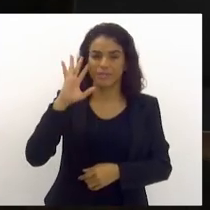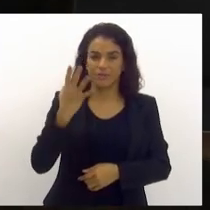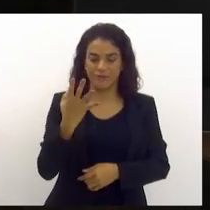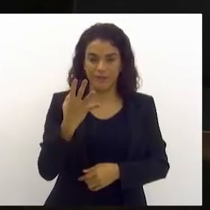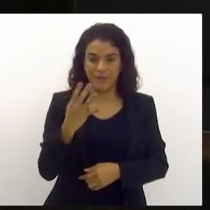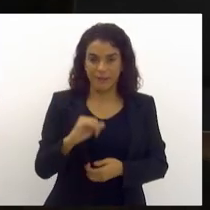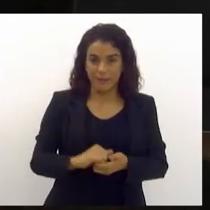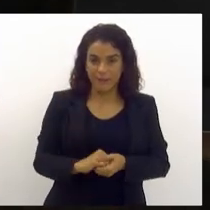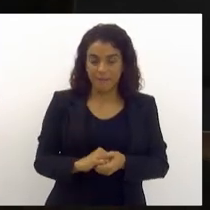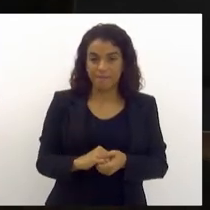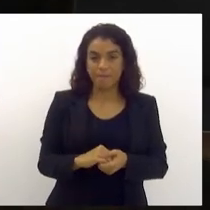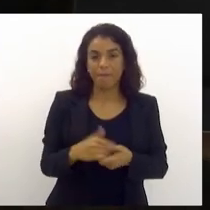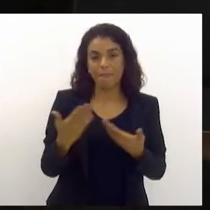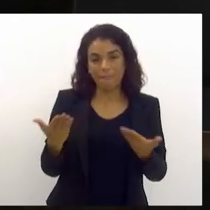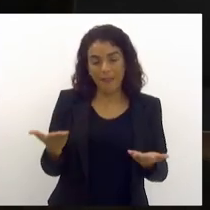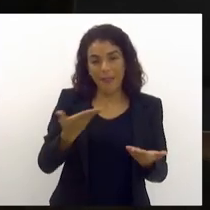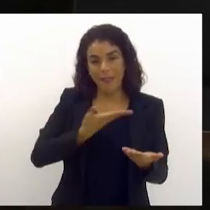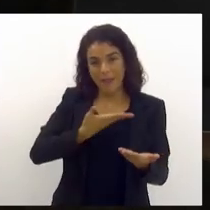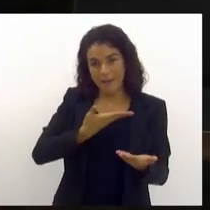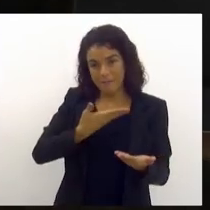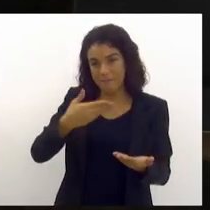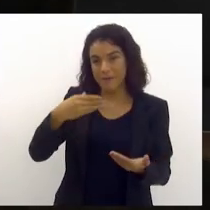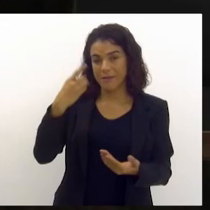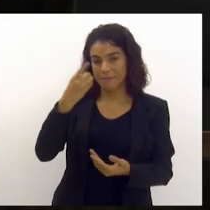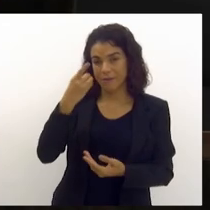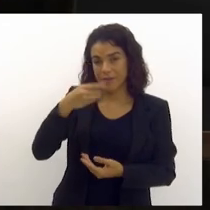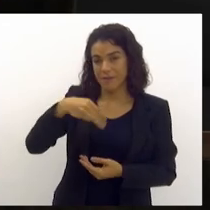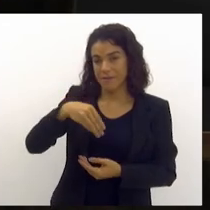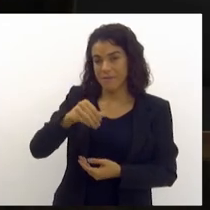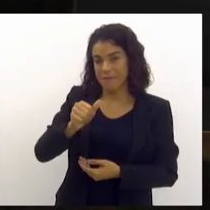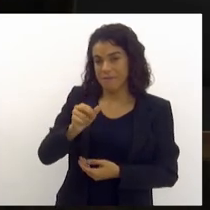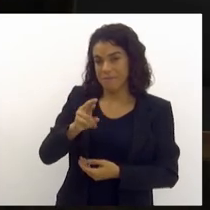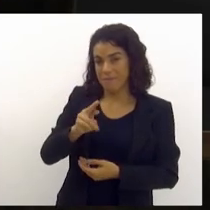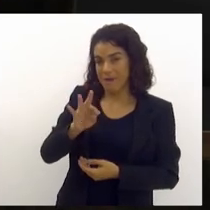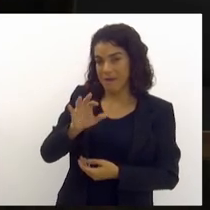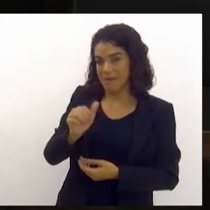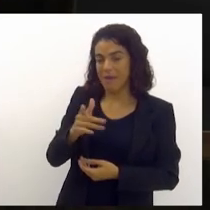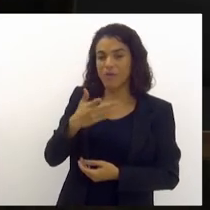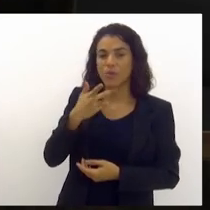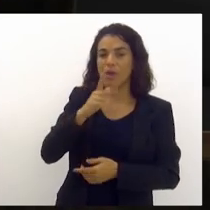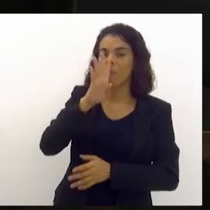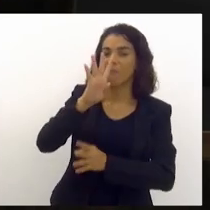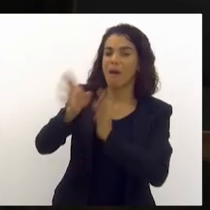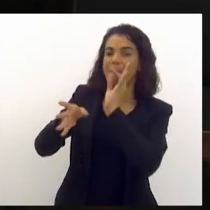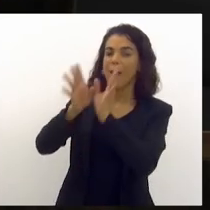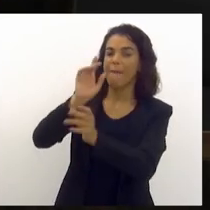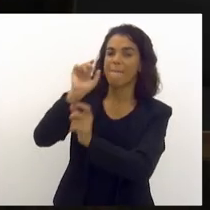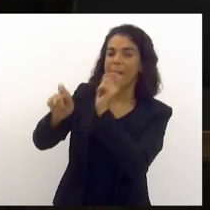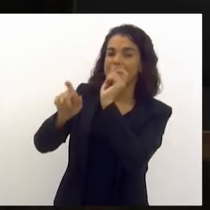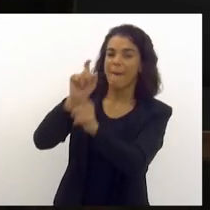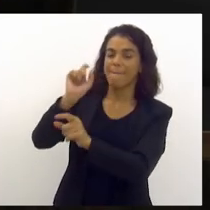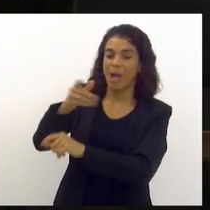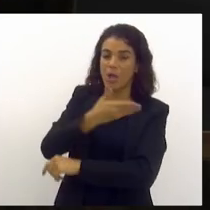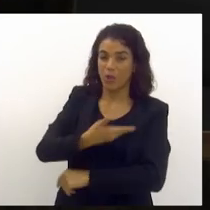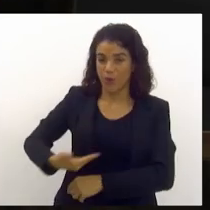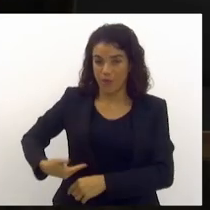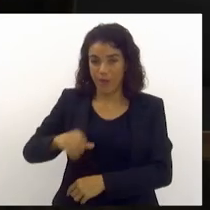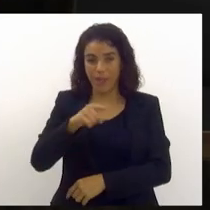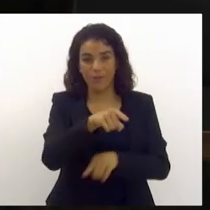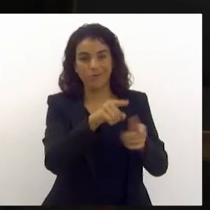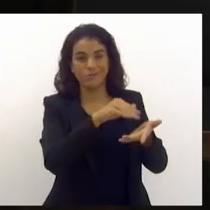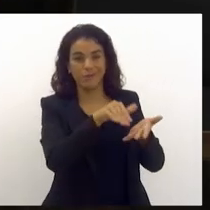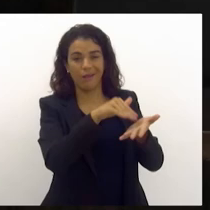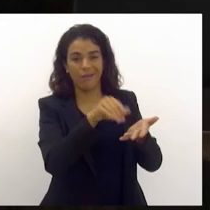acho que agora, querida amiga deputada Marta Rocha, não é hora de crucificar governo, de colocar a culpa em secretário A, B